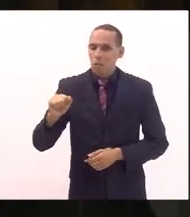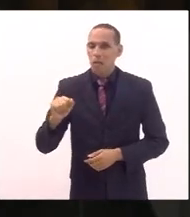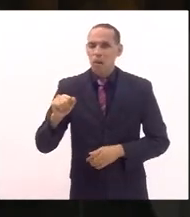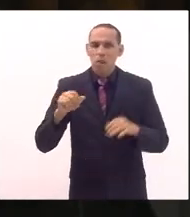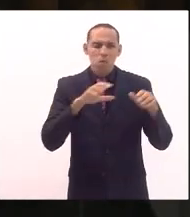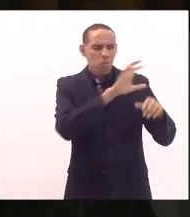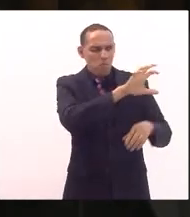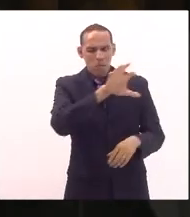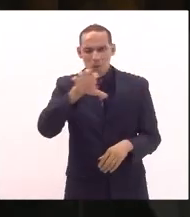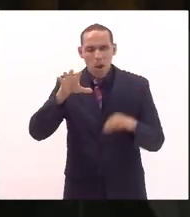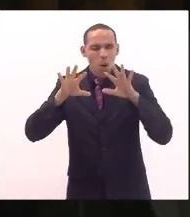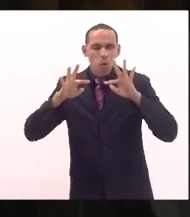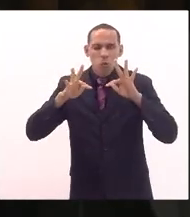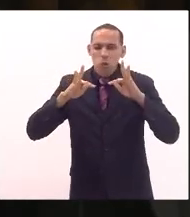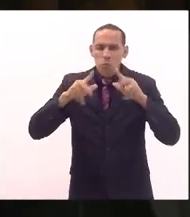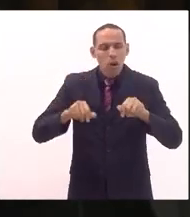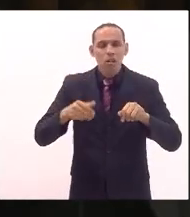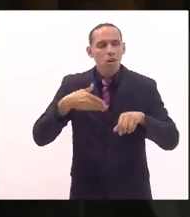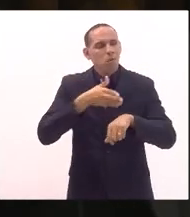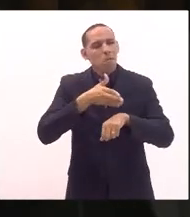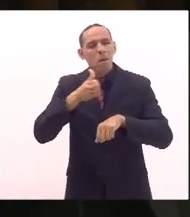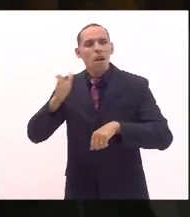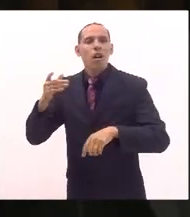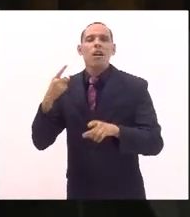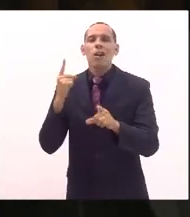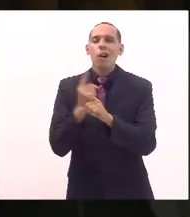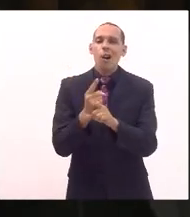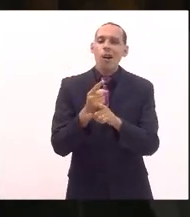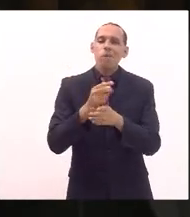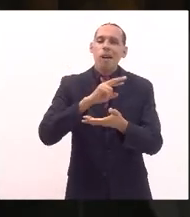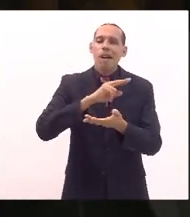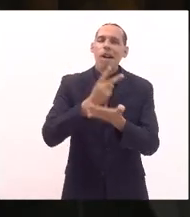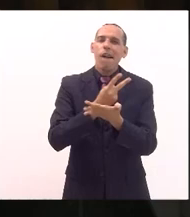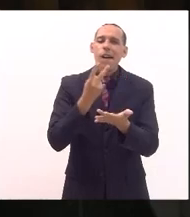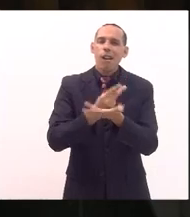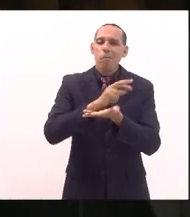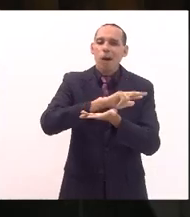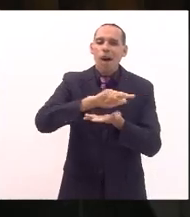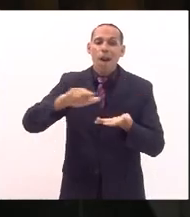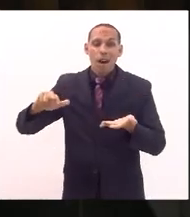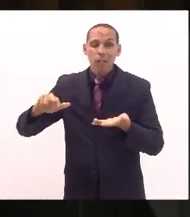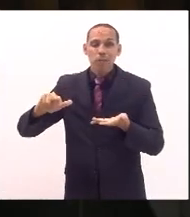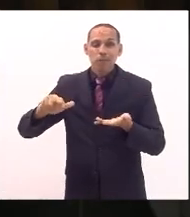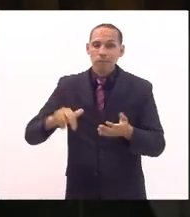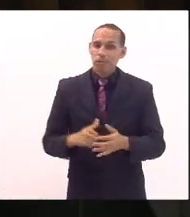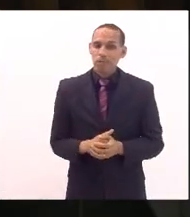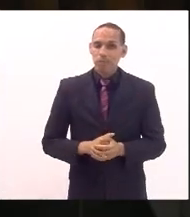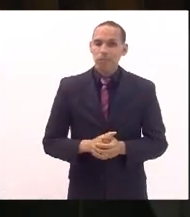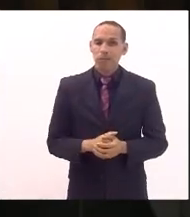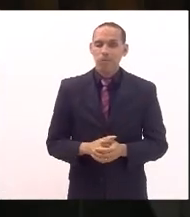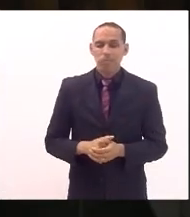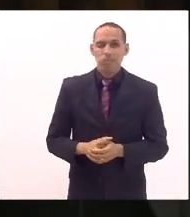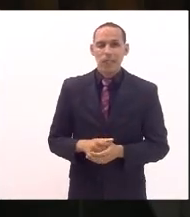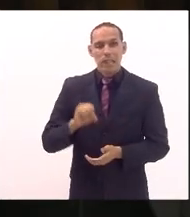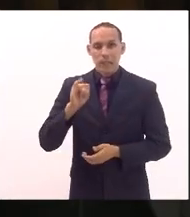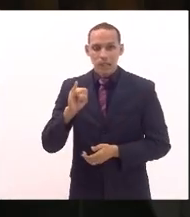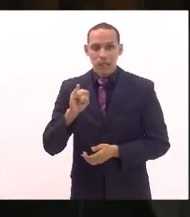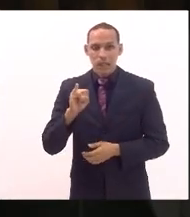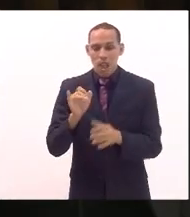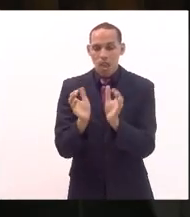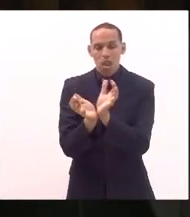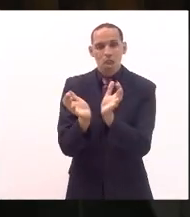Estado todas em todas eu encontro o regularidade Presidente contra o era a questão da equipe da equipe